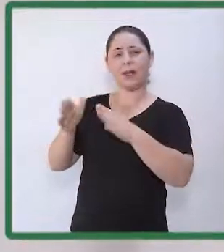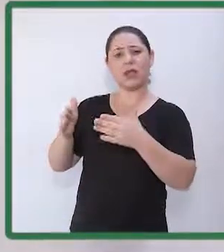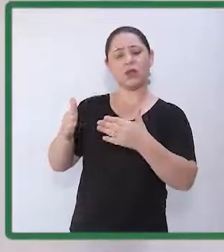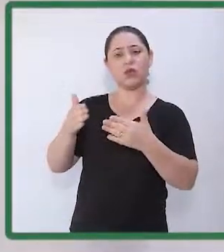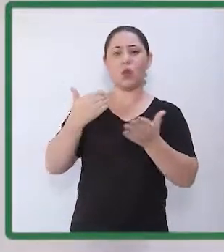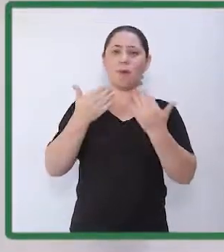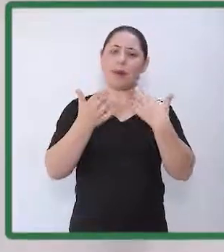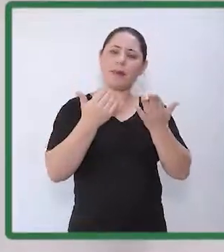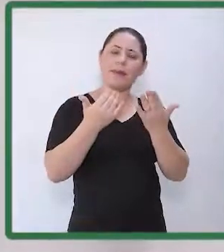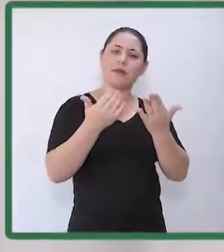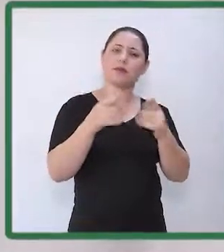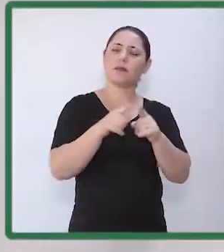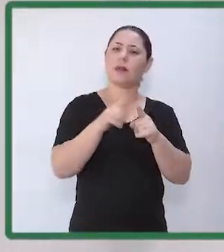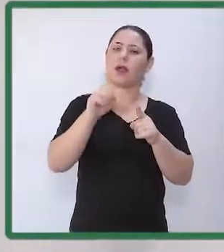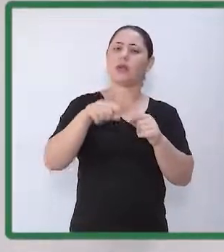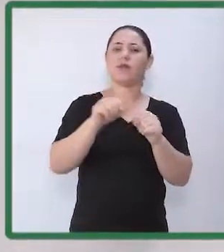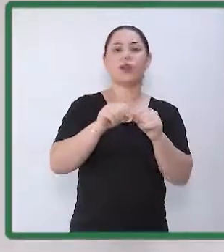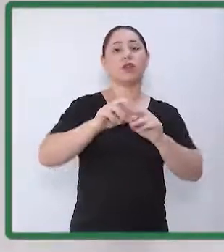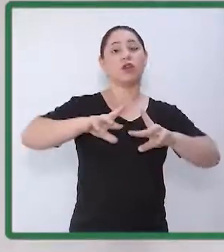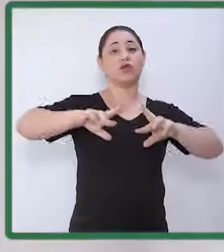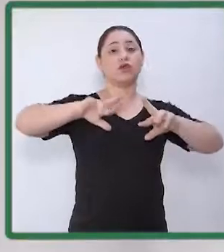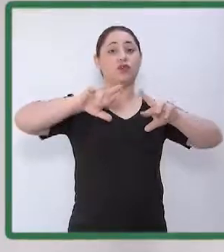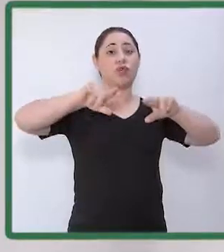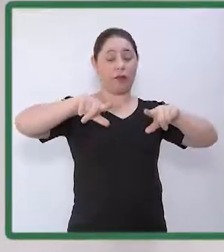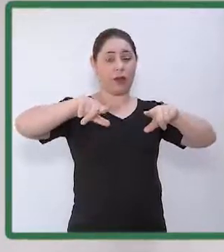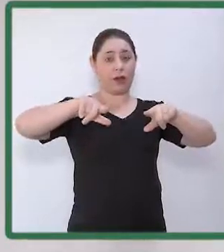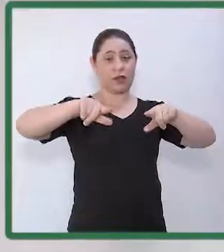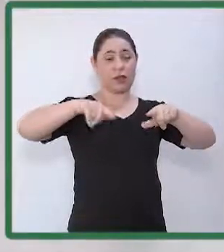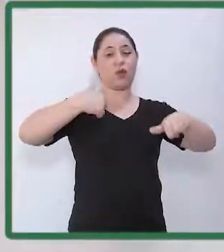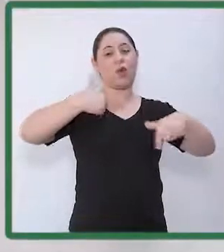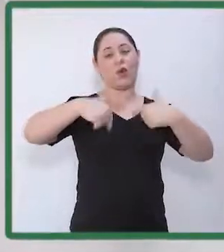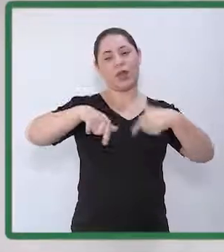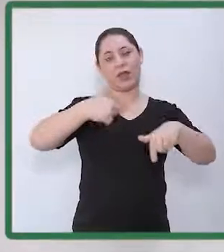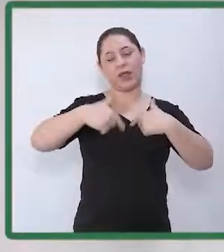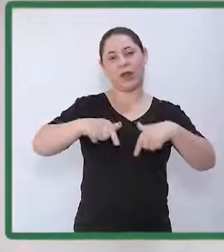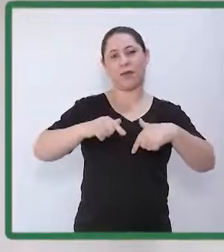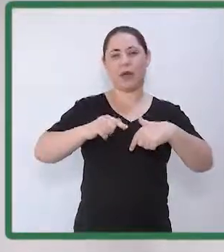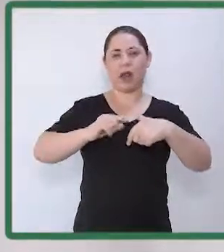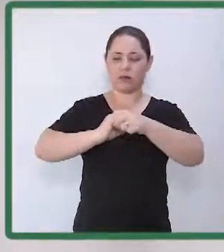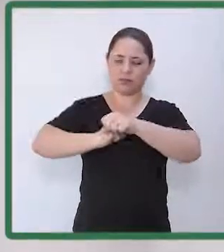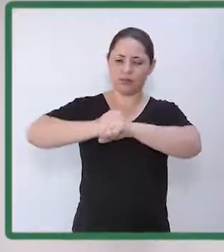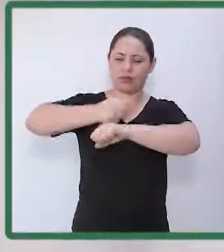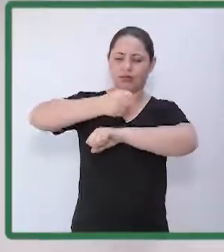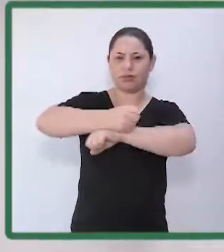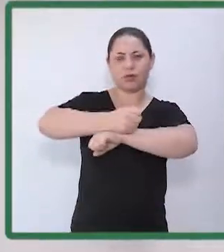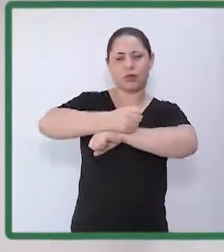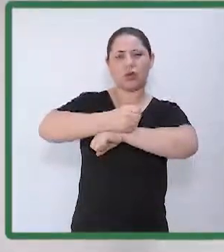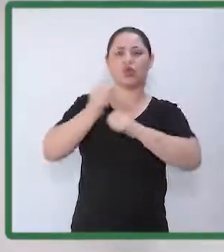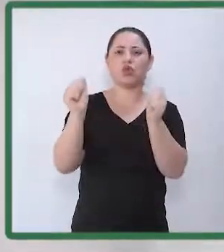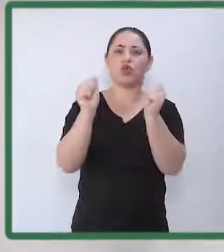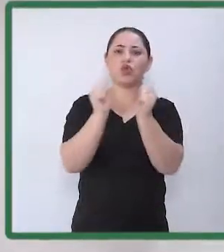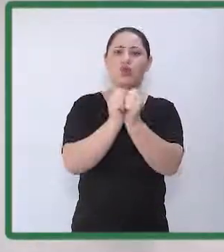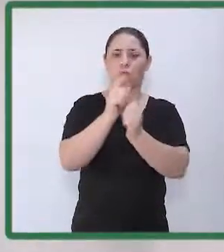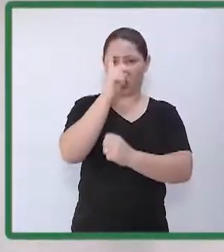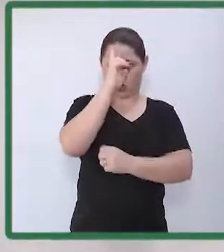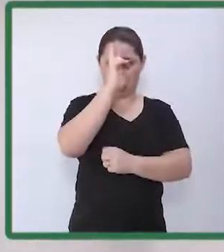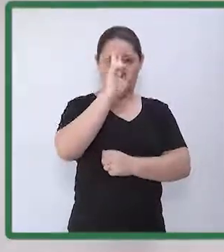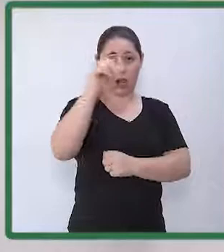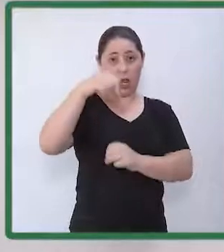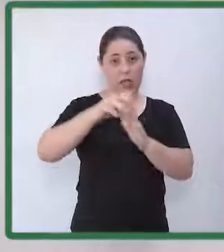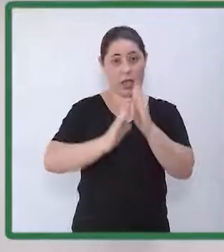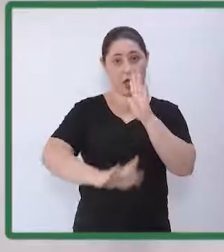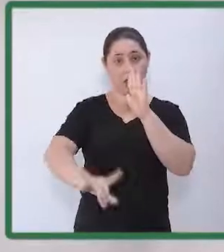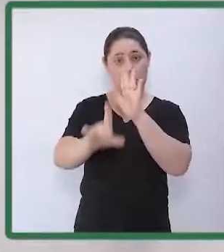esse diálogo, é isso que tem feito a diferença no trabalho que a gente vem enfrentando, né, junto à